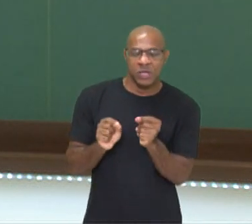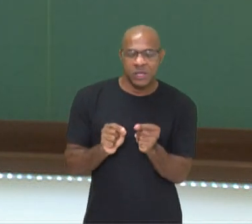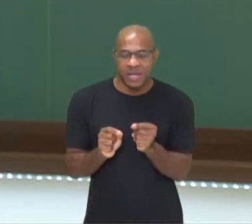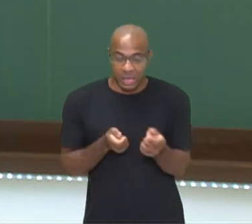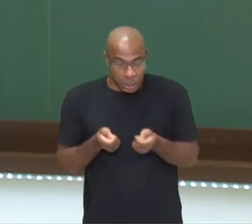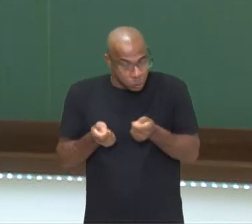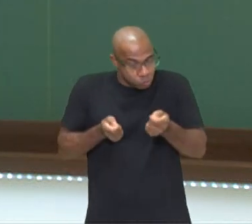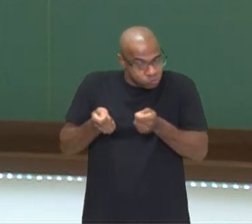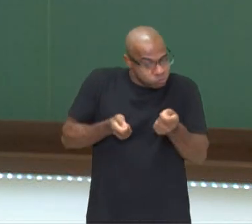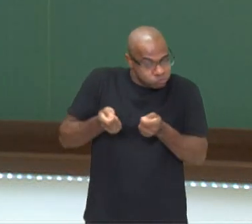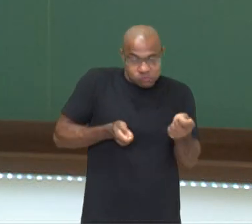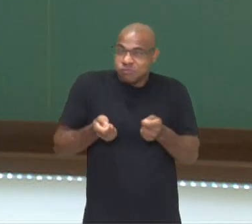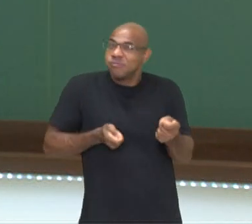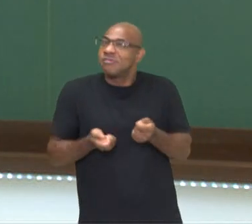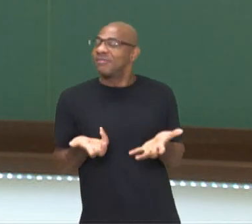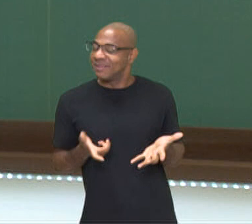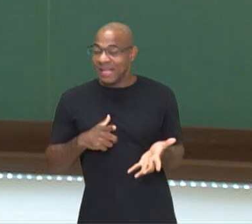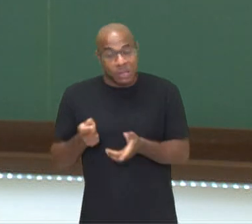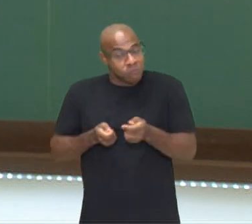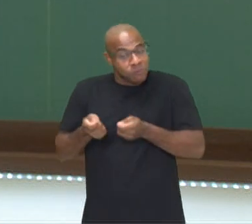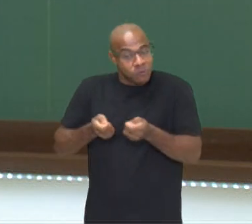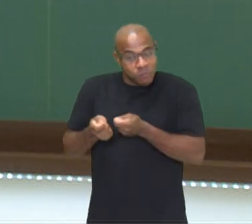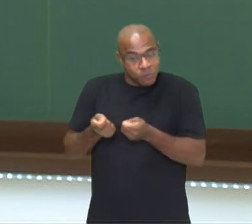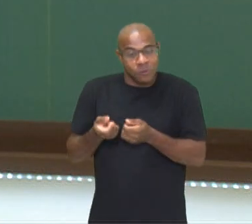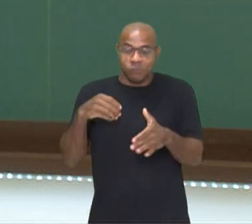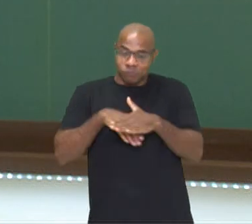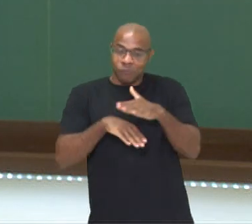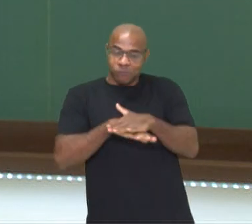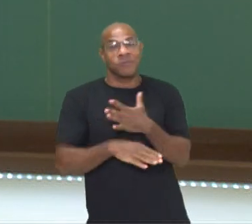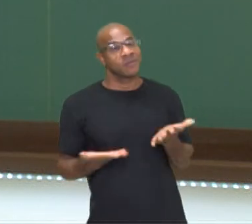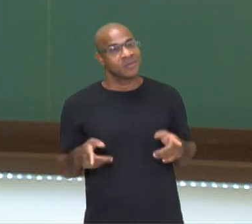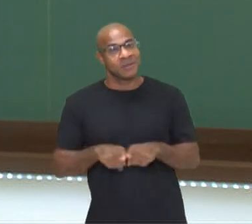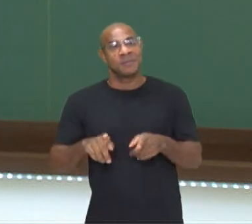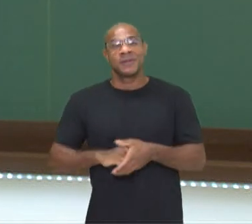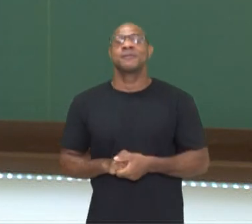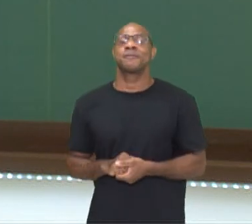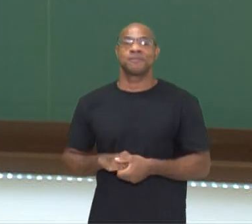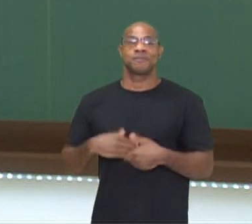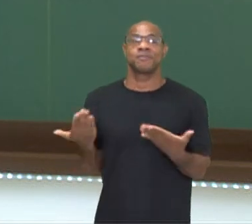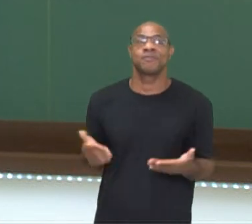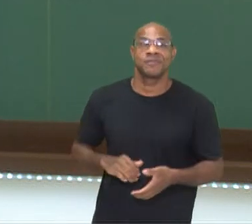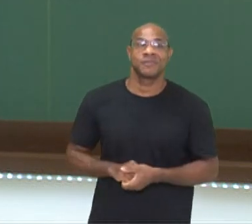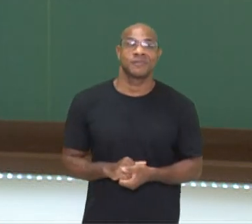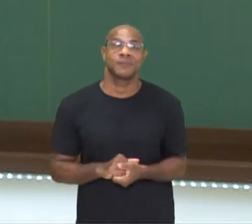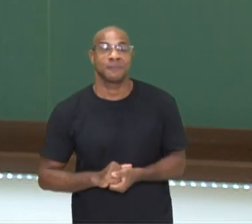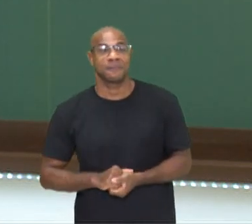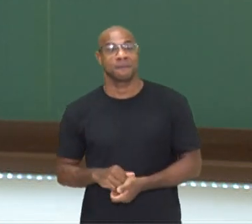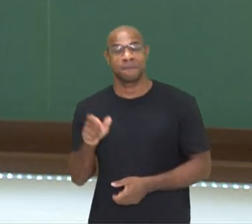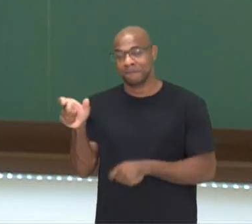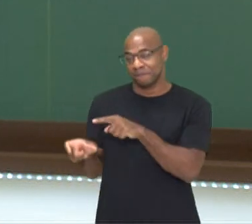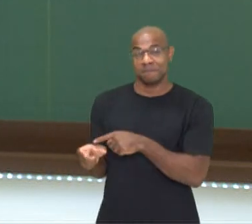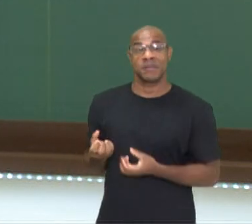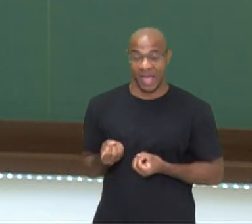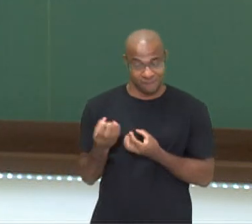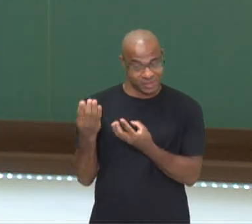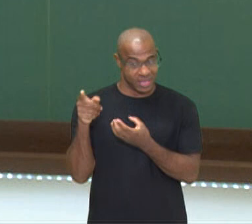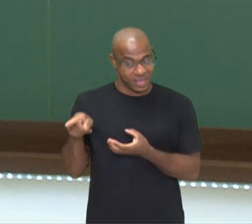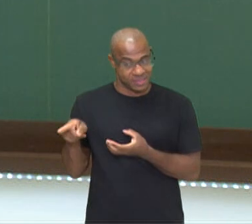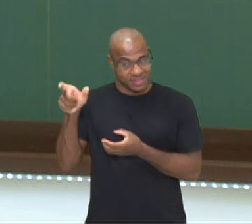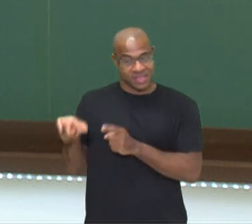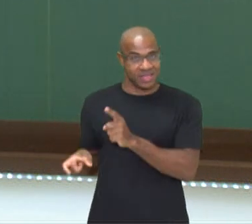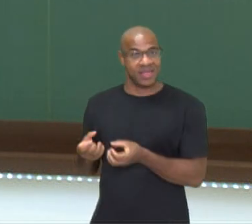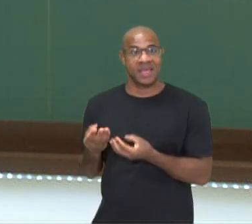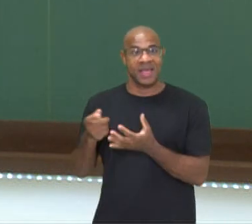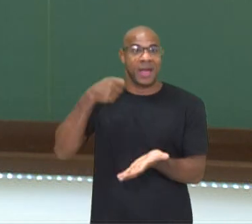já prevendo o valor que precisaria economizar por mês. Então, vamos pensar aqui. A viagem